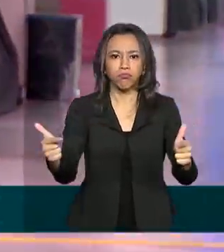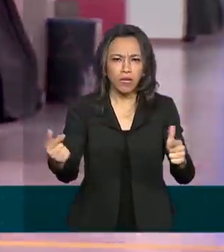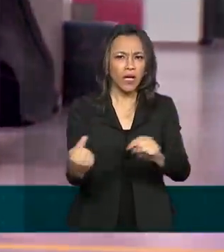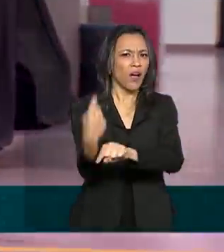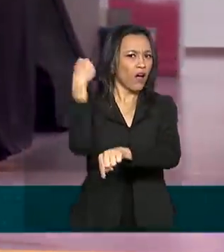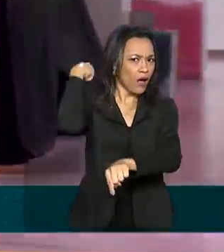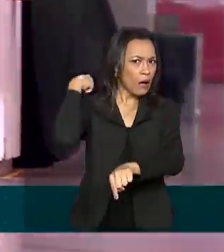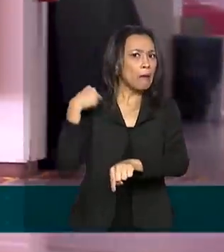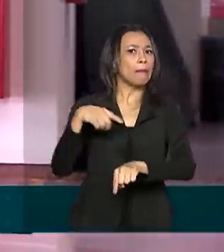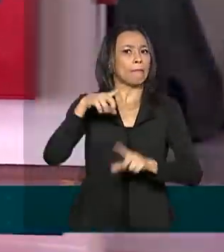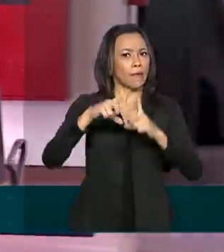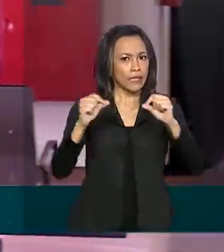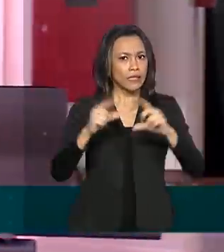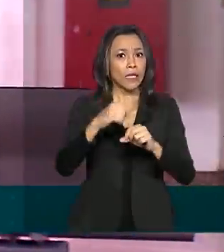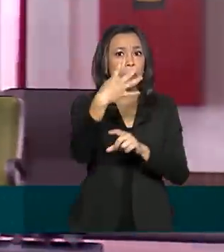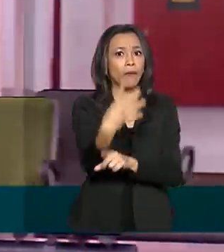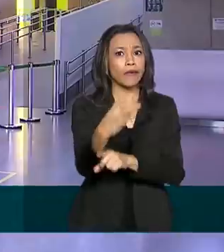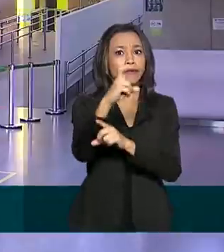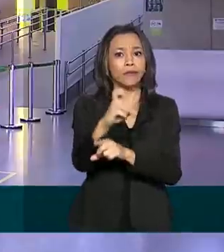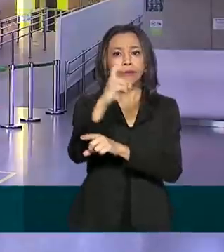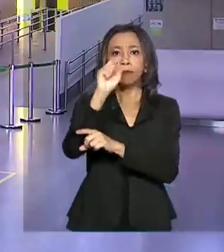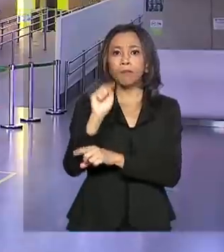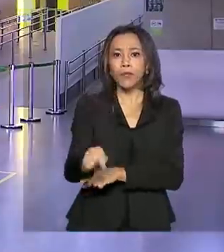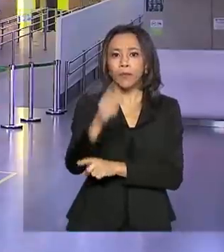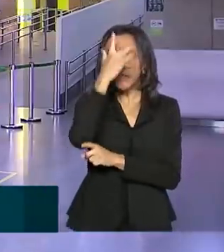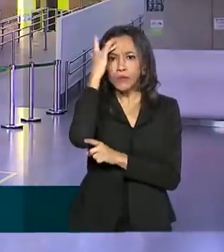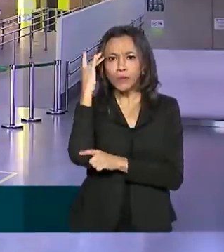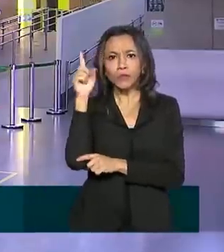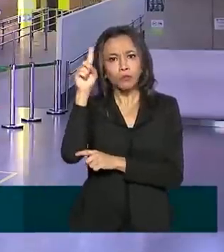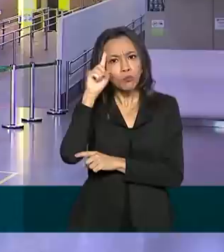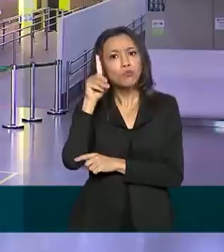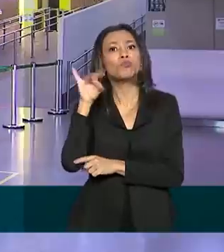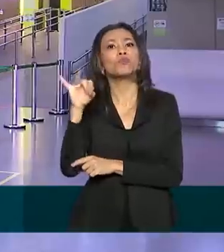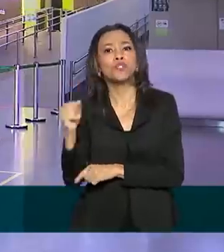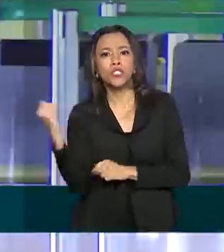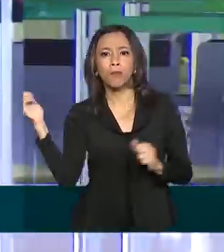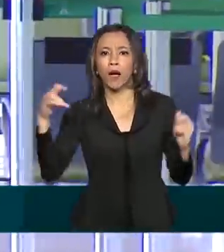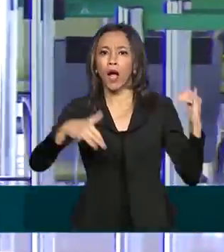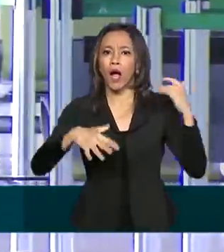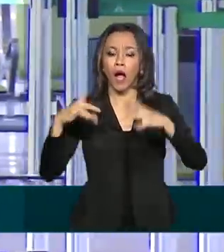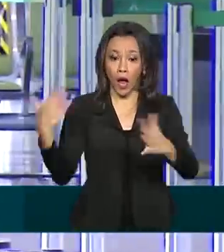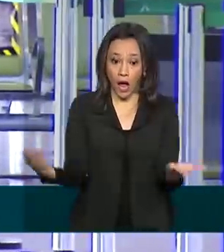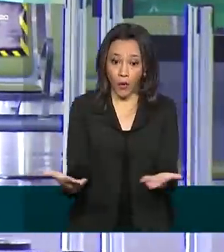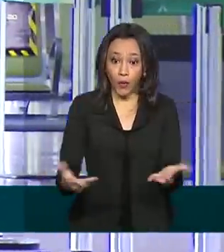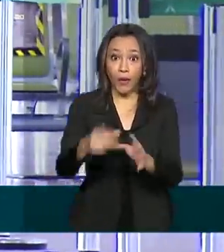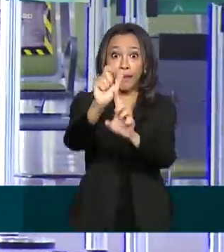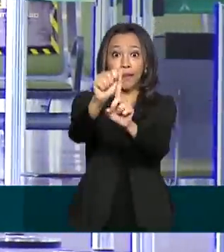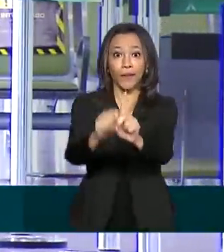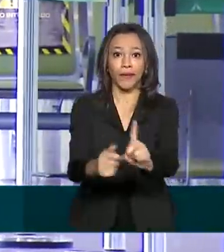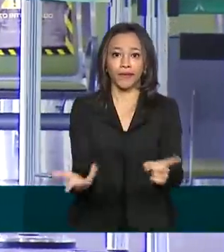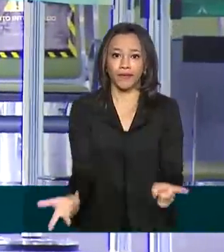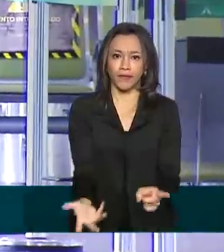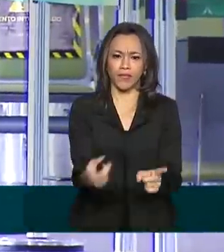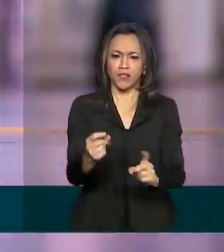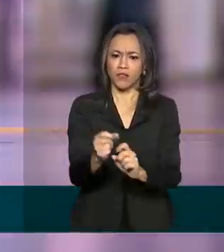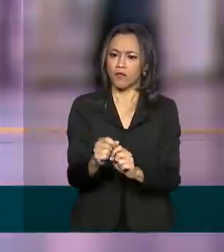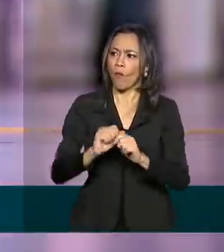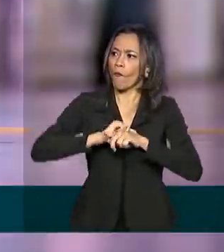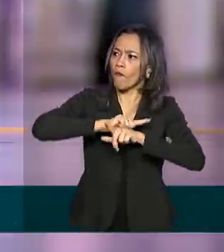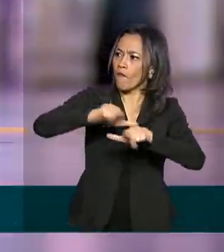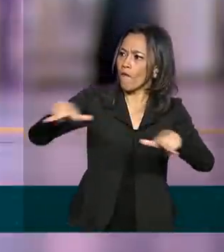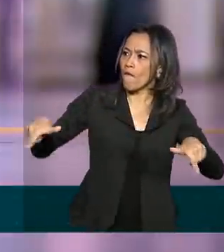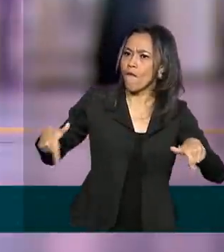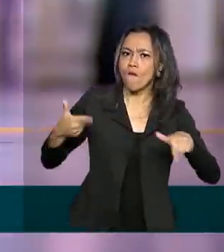circulavam 45 mil pessoas por dia, agora são 45 mil por mês. As filas para check-in estão vazias.